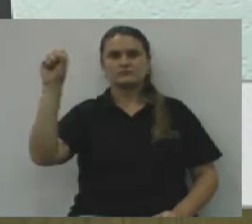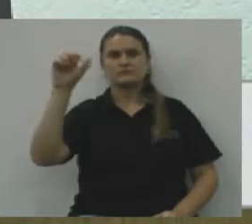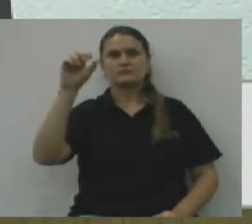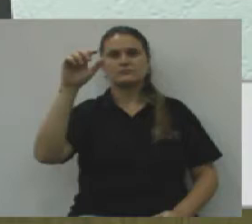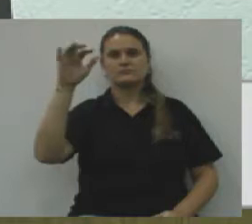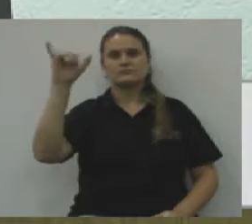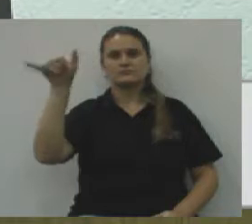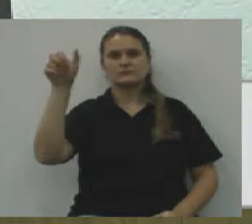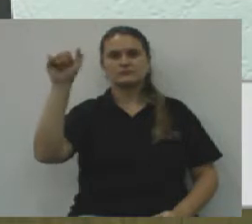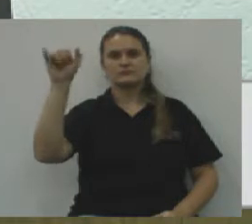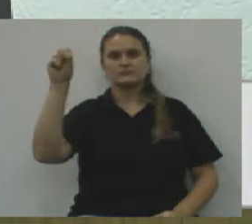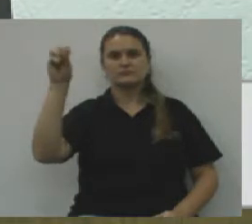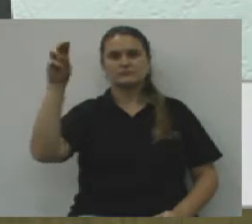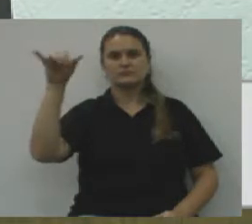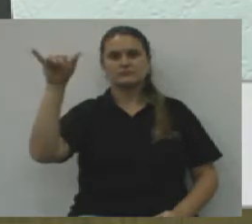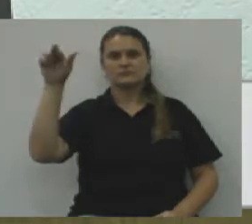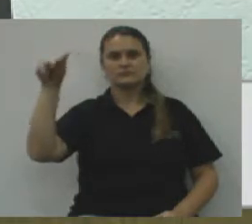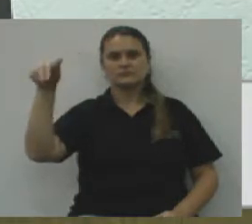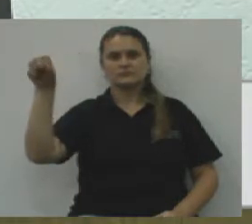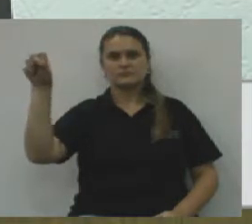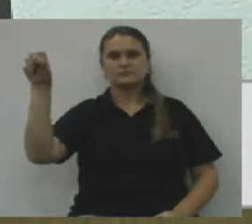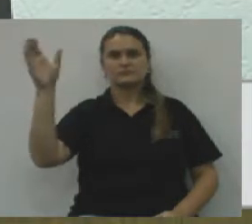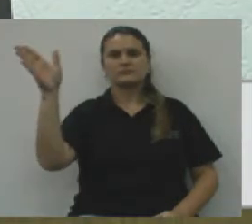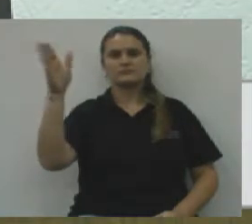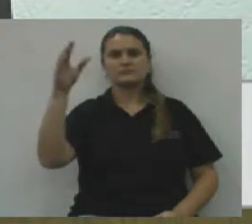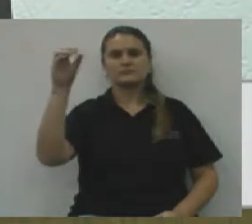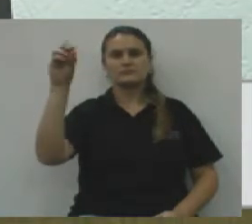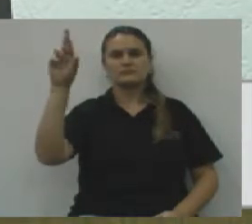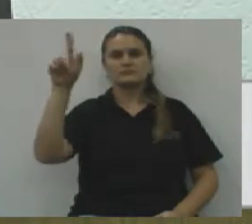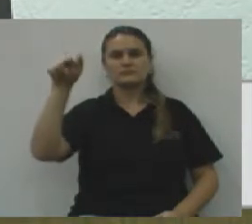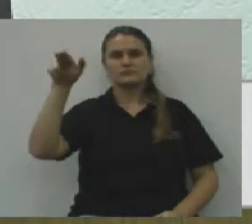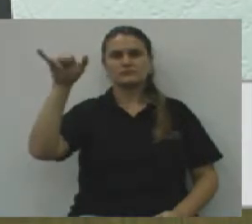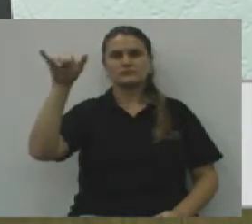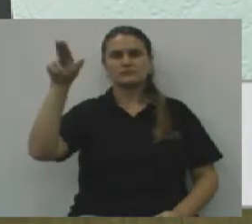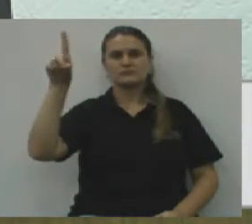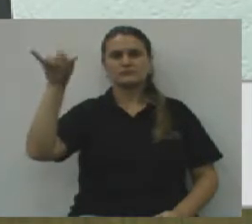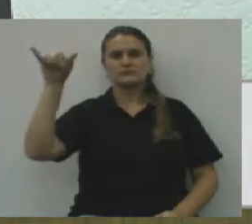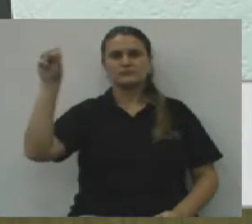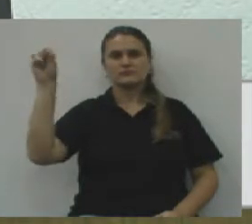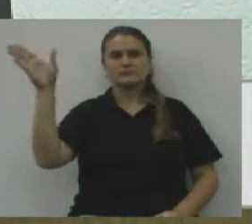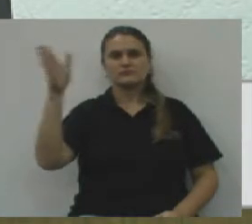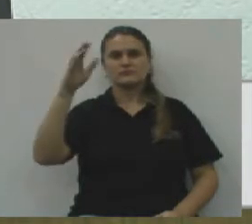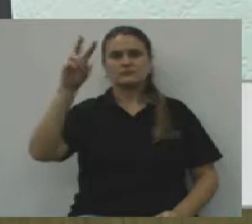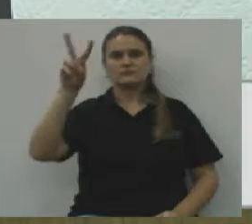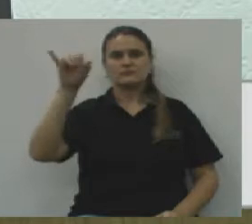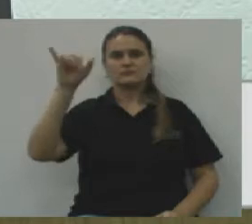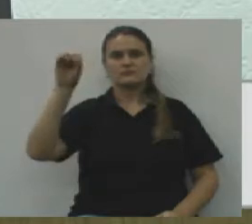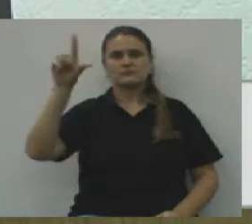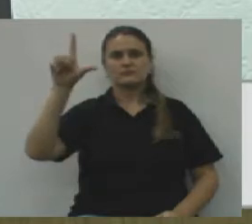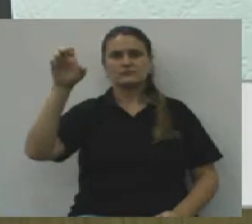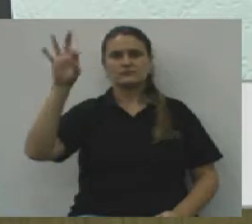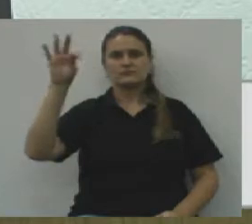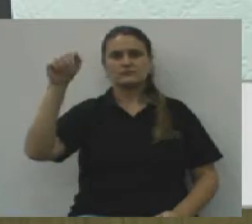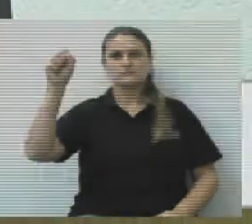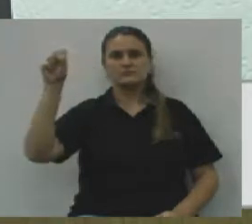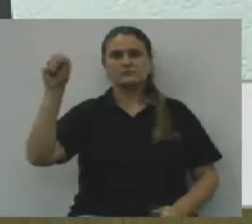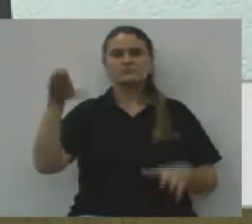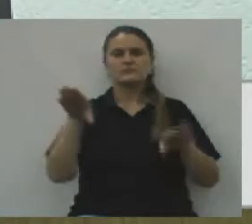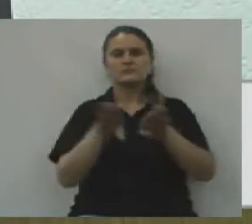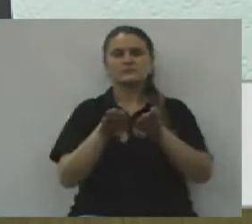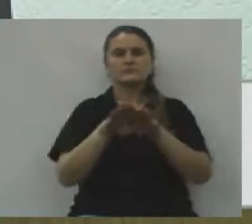das orquídeas, das margaridas e das violetas, todas no bairro Jardim Roseira, e